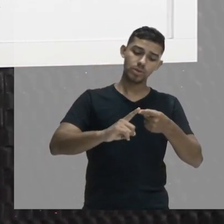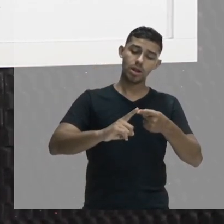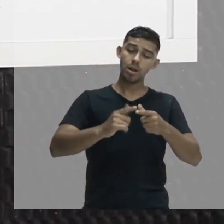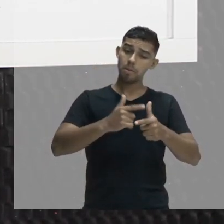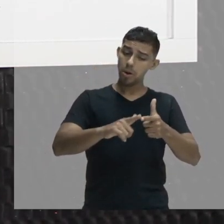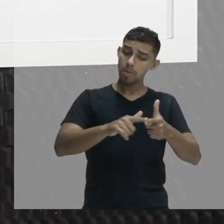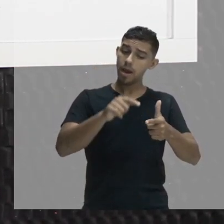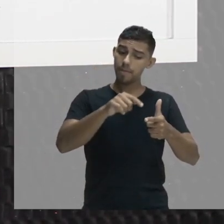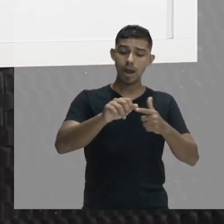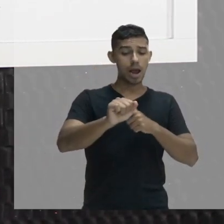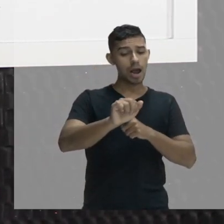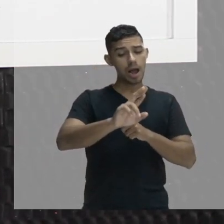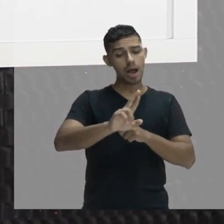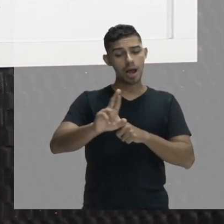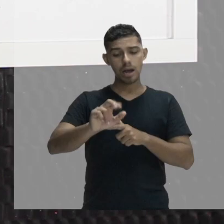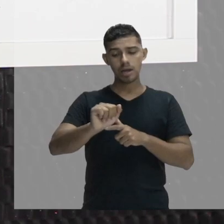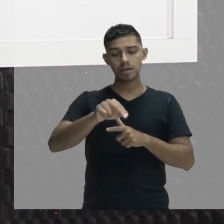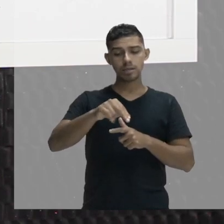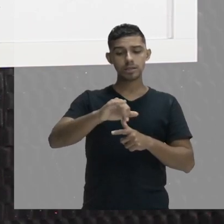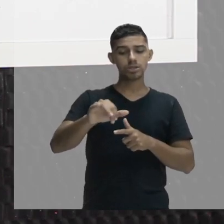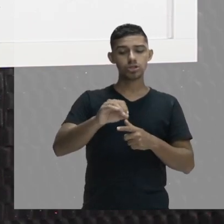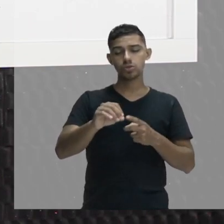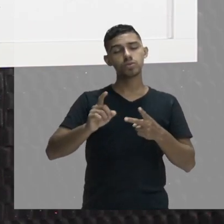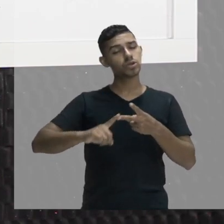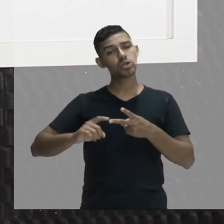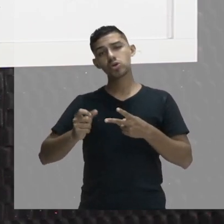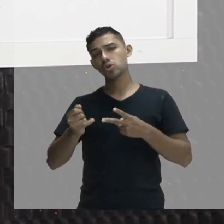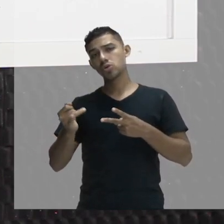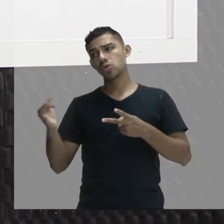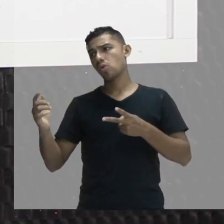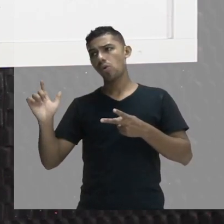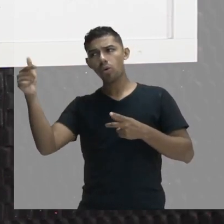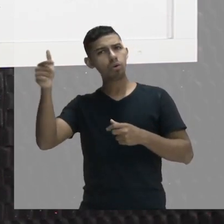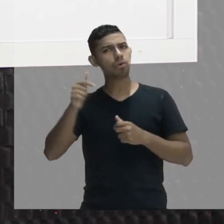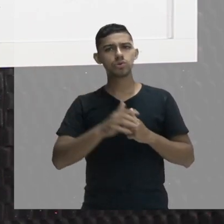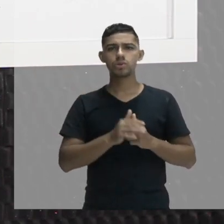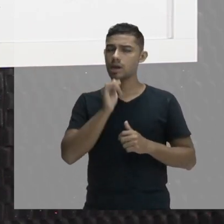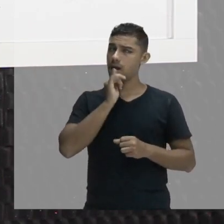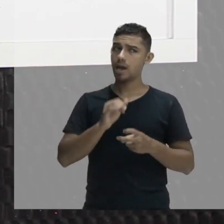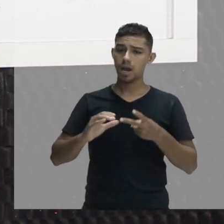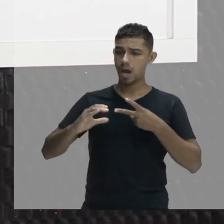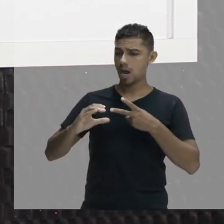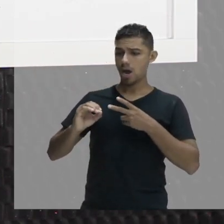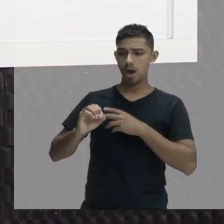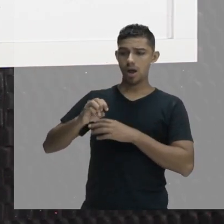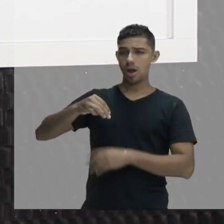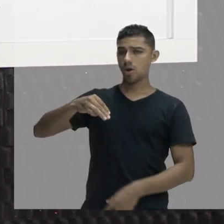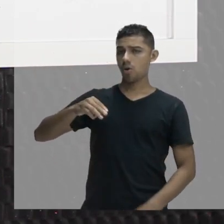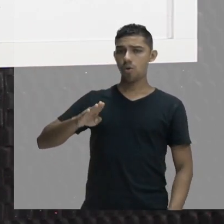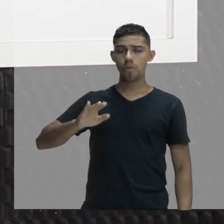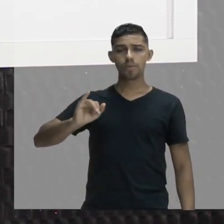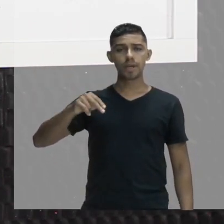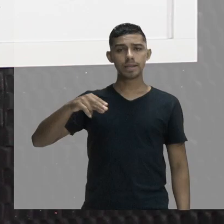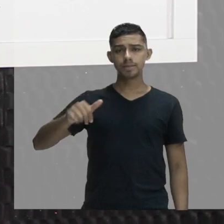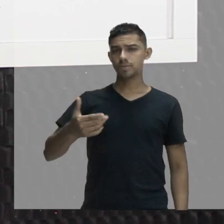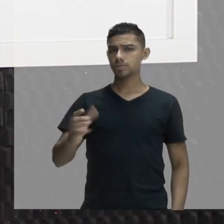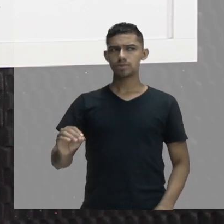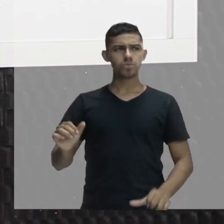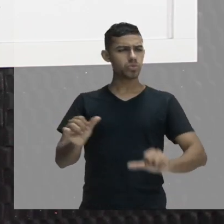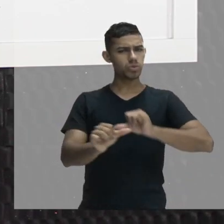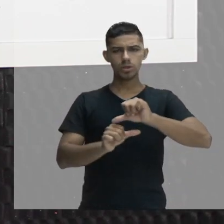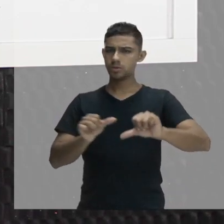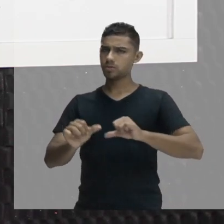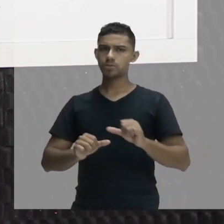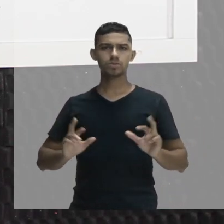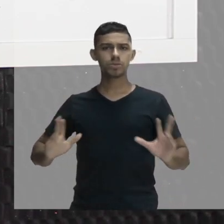um problema de arranjo de outros problemas de contagem. Certo? Na combinação, a ordem não altera, a ordem é